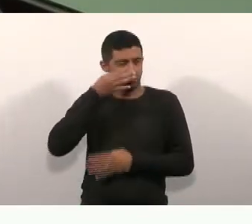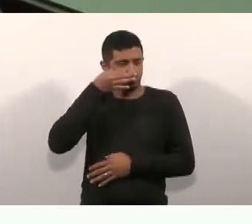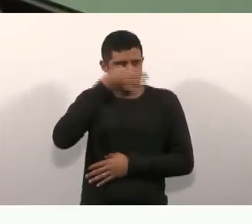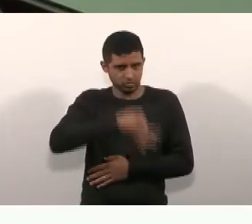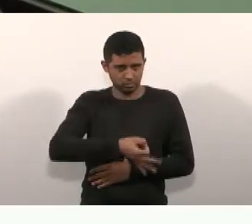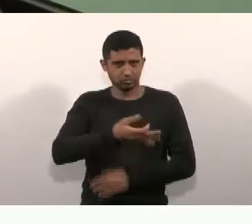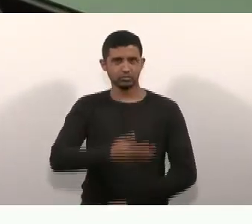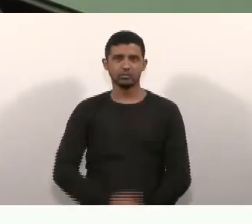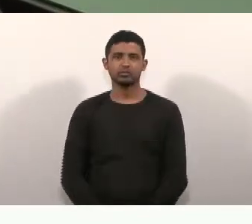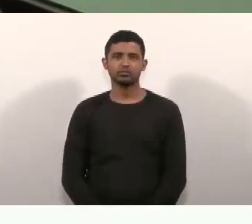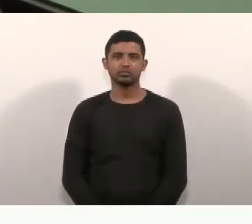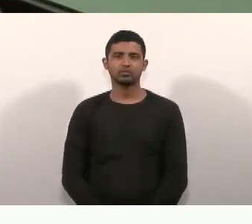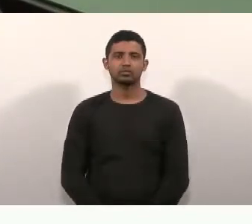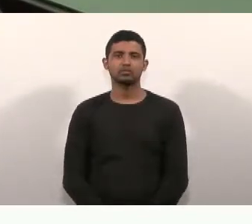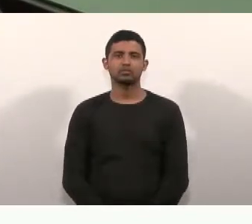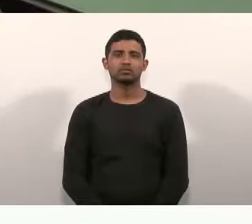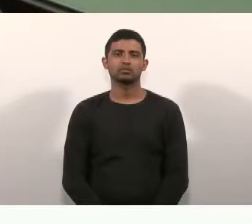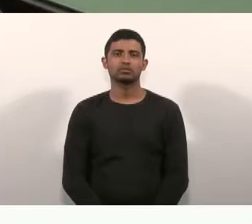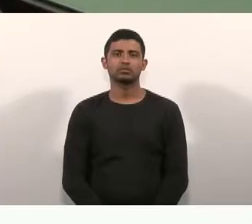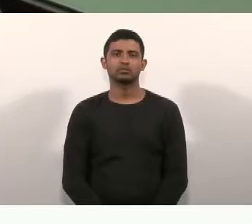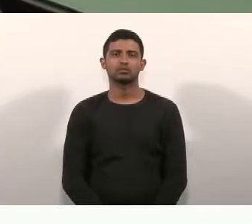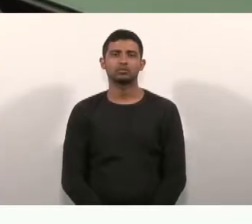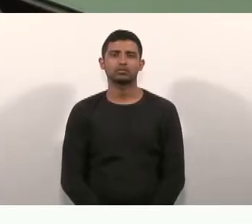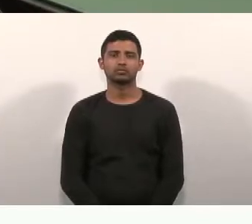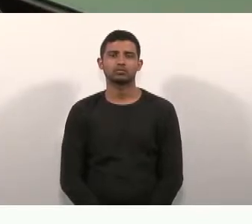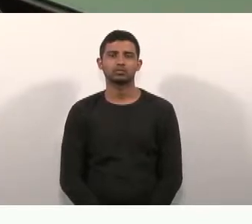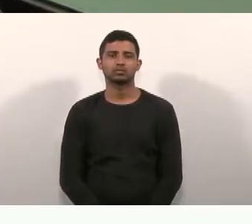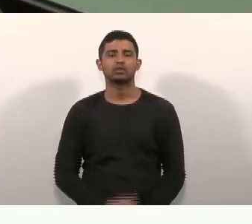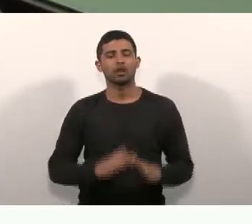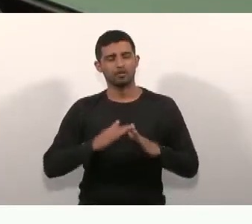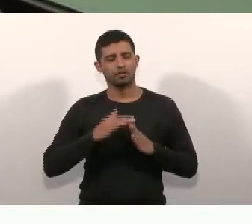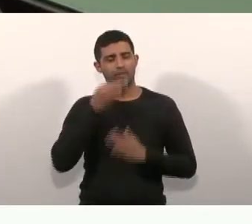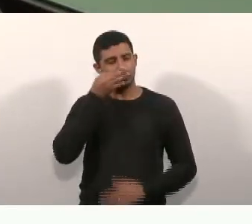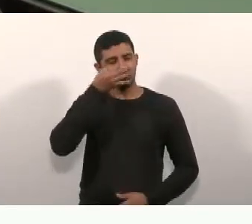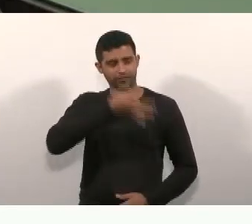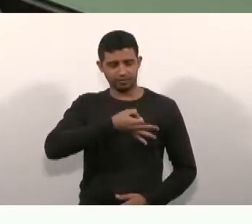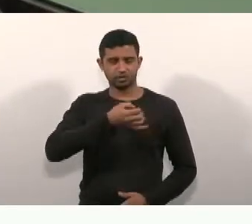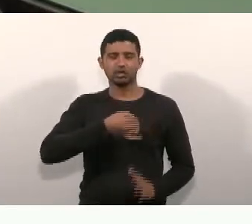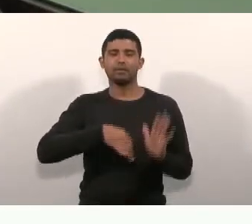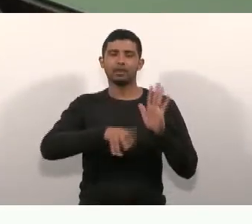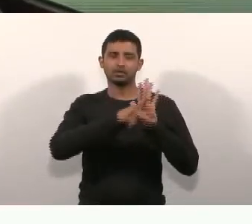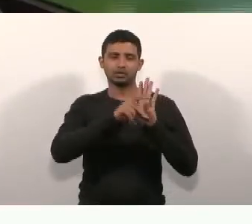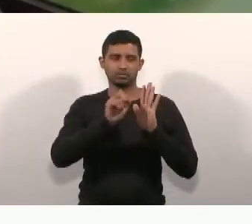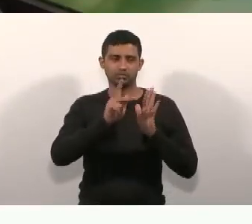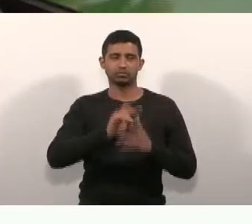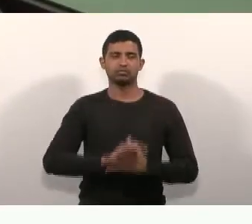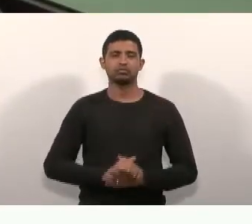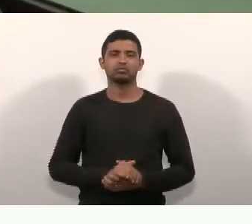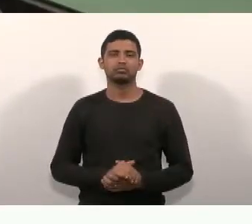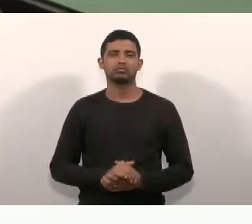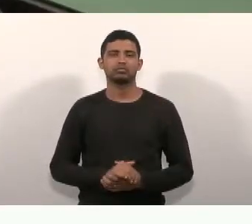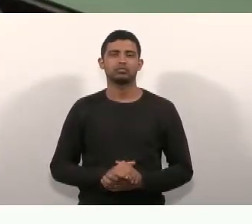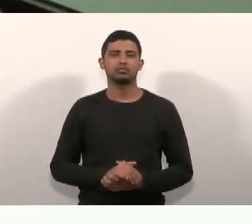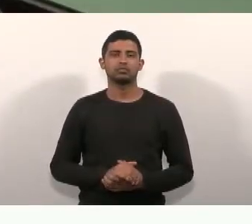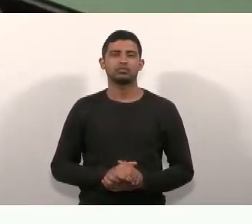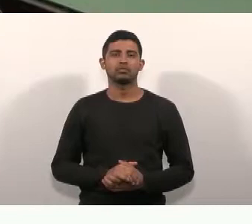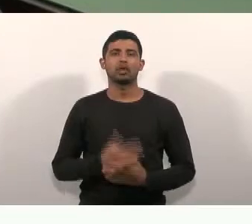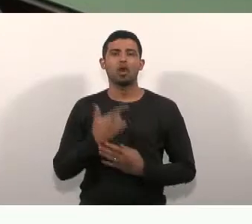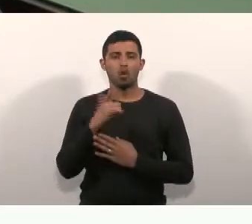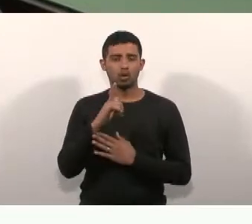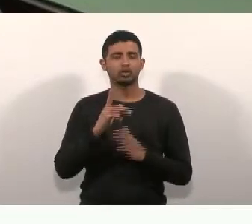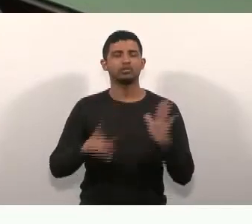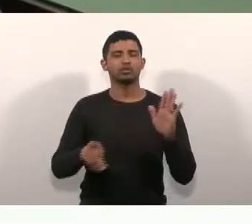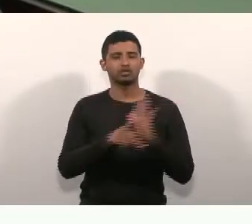a mim mesmo vista desse projeto, já que eu estou momentaneamente presidindo a sessão. Perfeito. Peço vista desse projeto. Projeto seguinte, então,